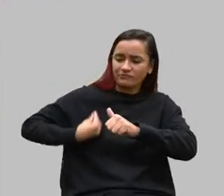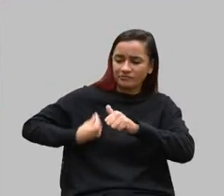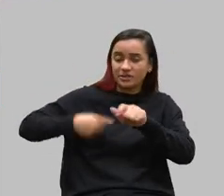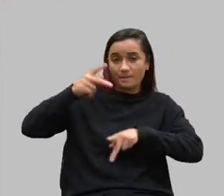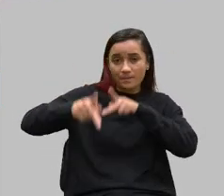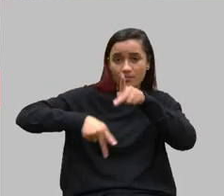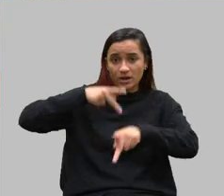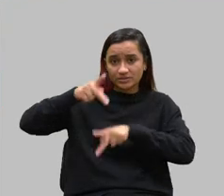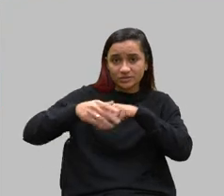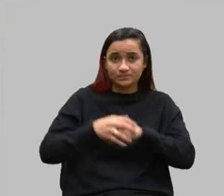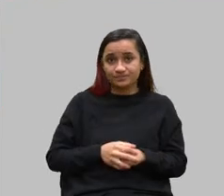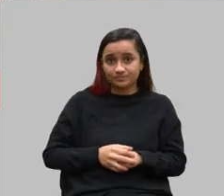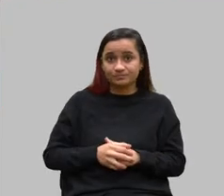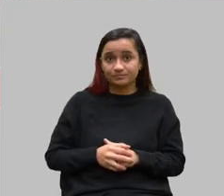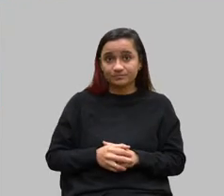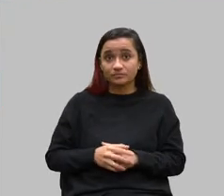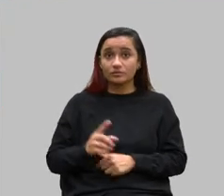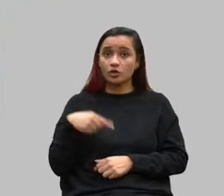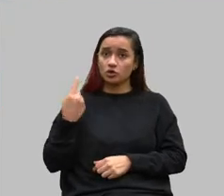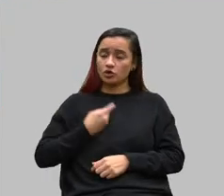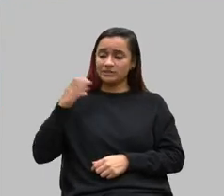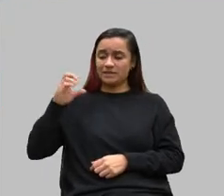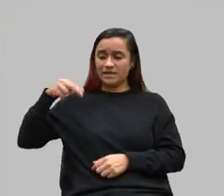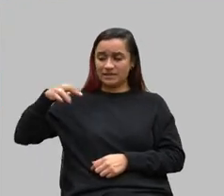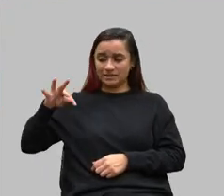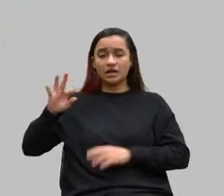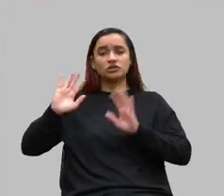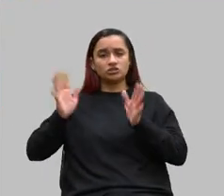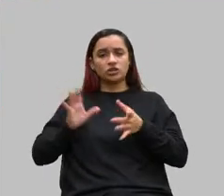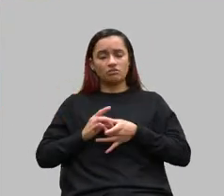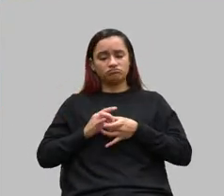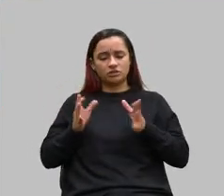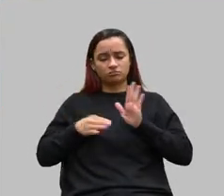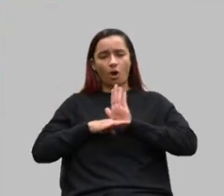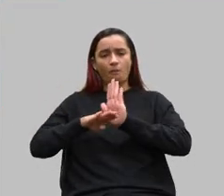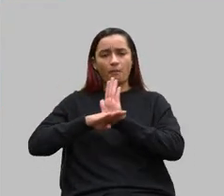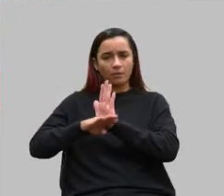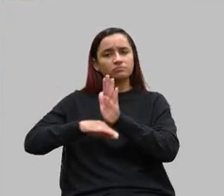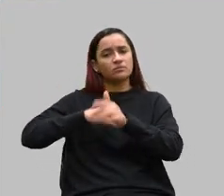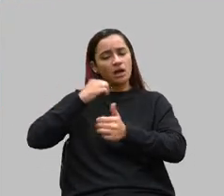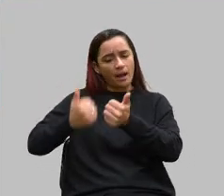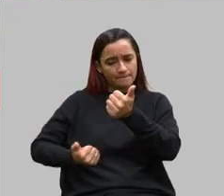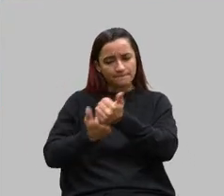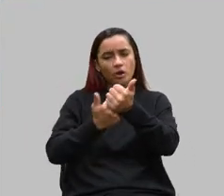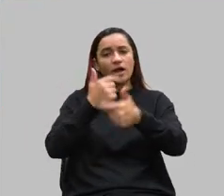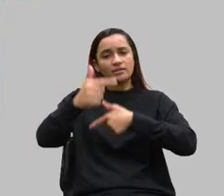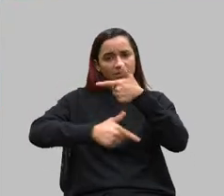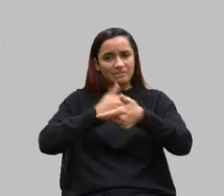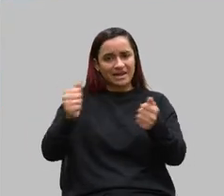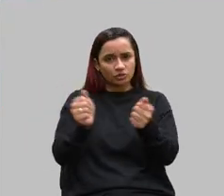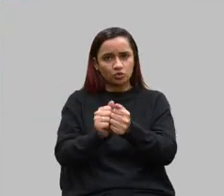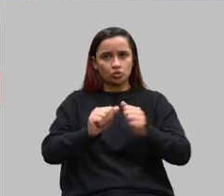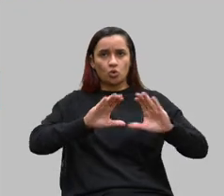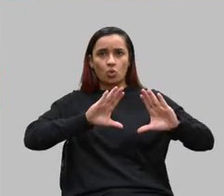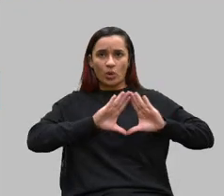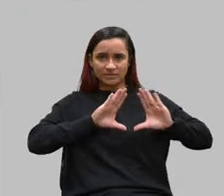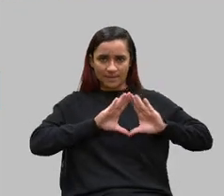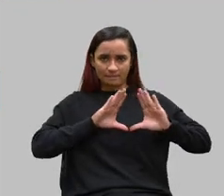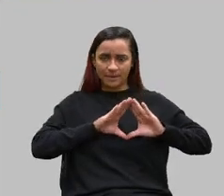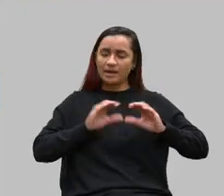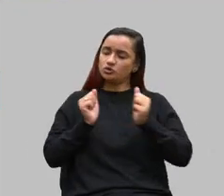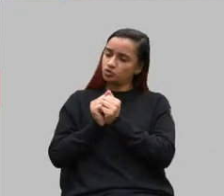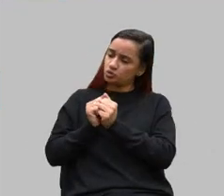a CNT ela tá à disposição para trabalhar eh junto com essa Assembleia tá Deputado ion nós